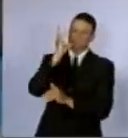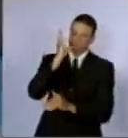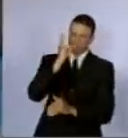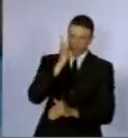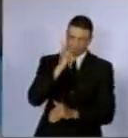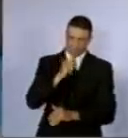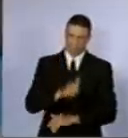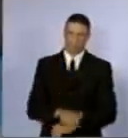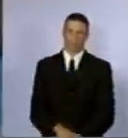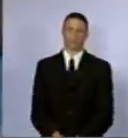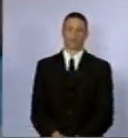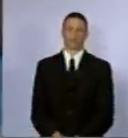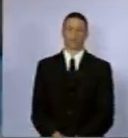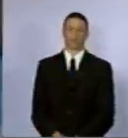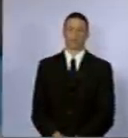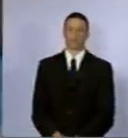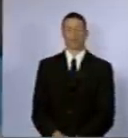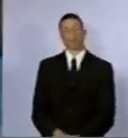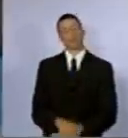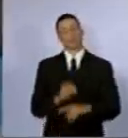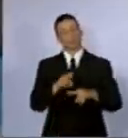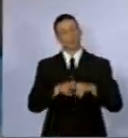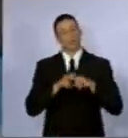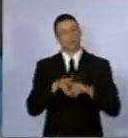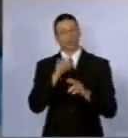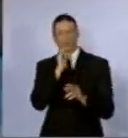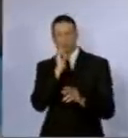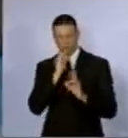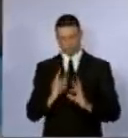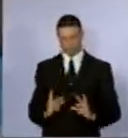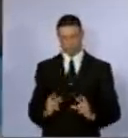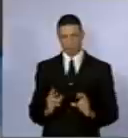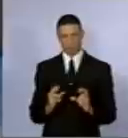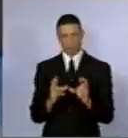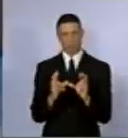Well, if your result is cancer, bom, se nós estamos lidando com câncer,